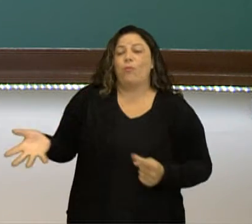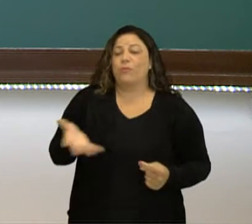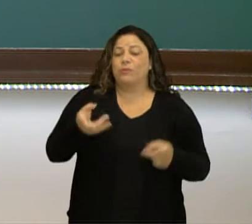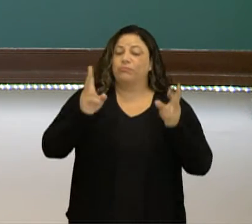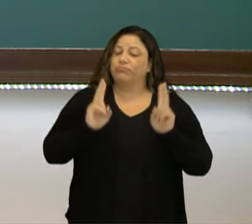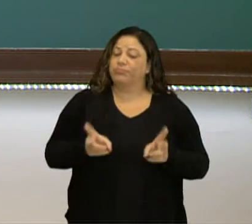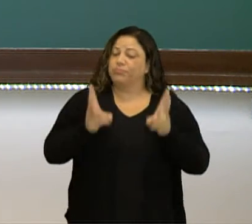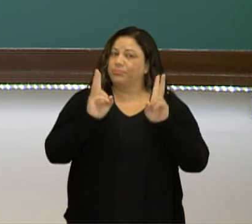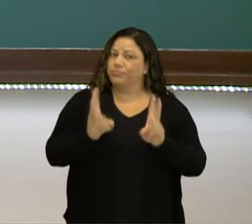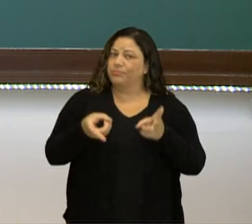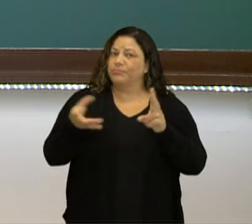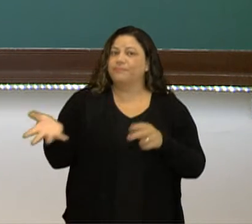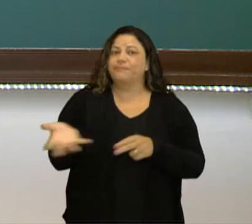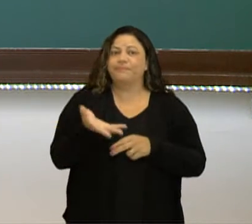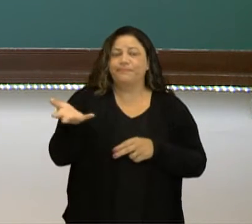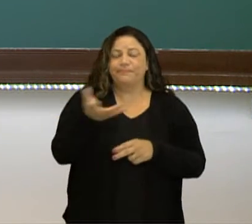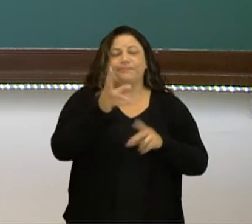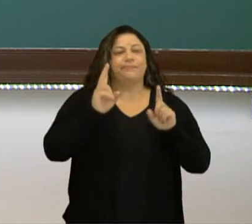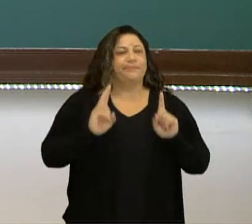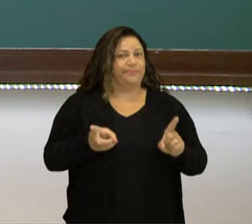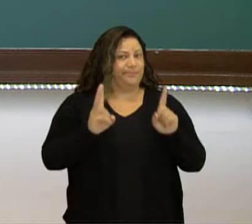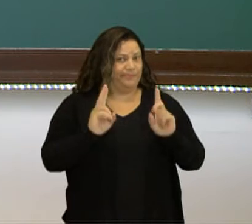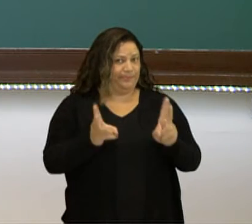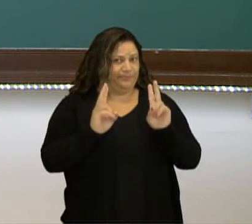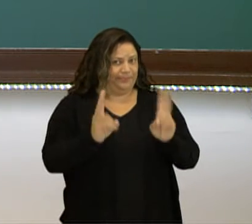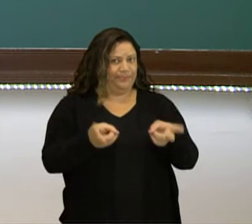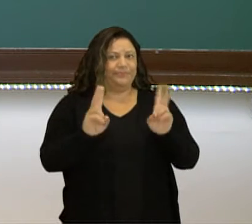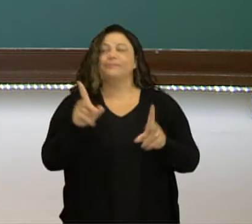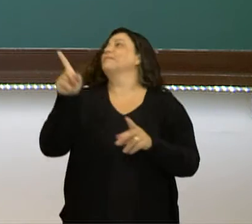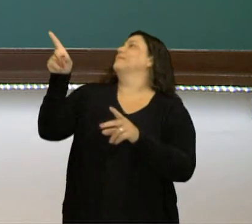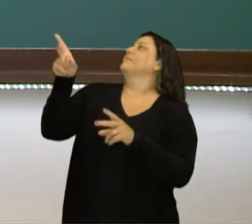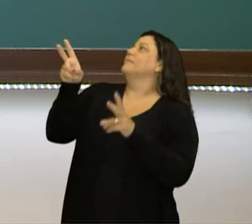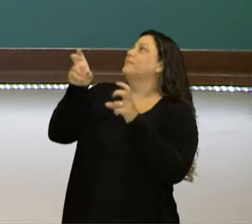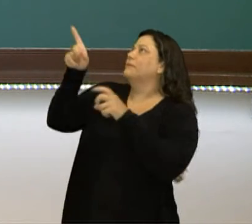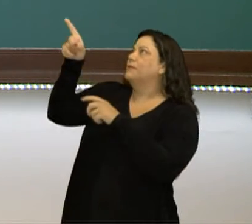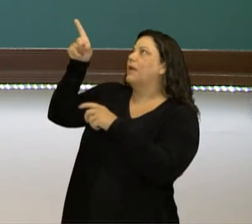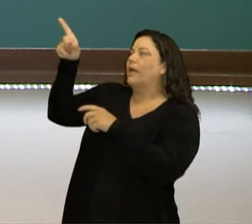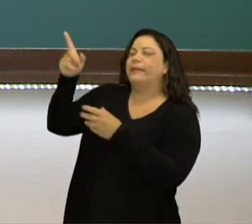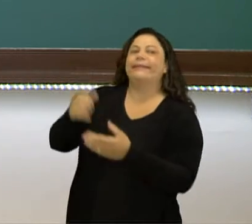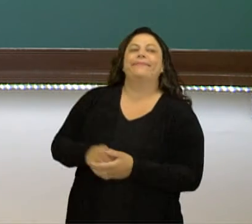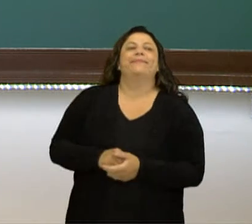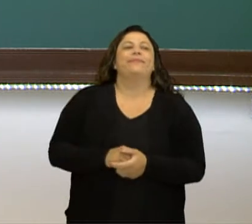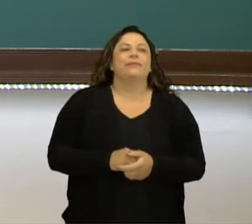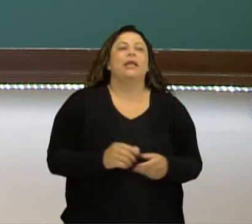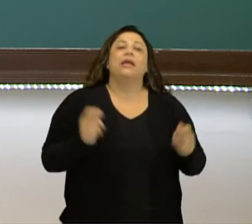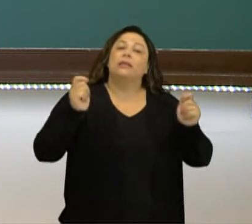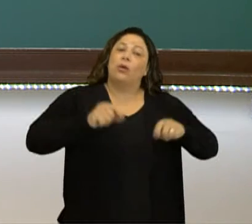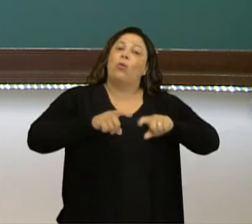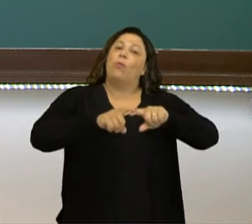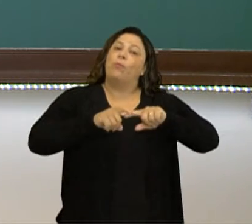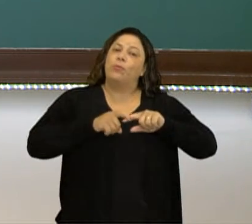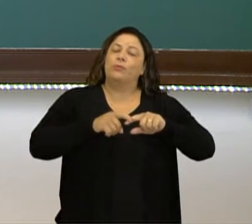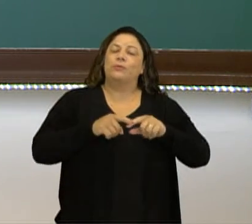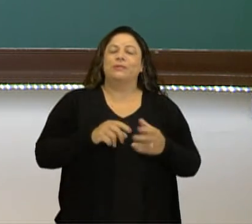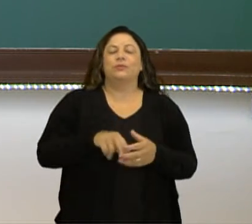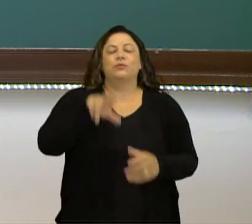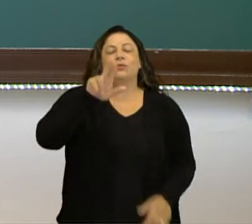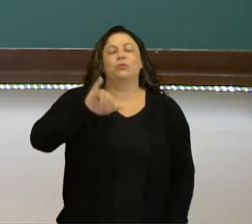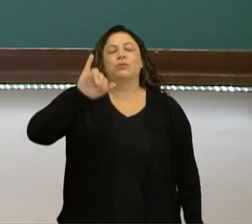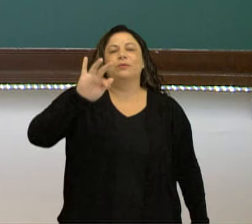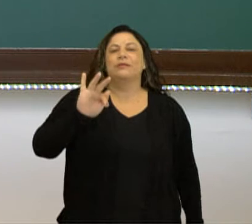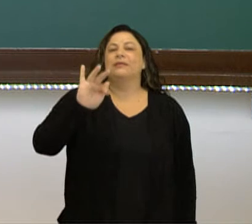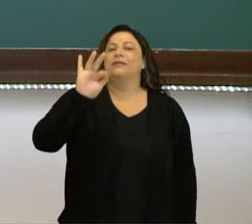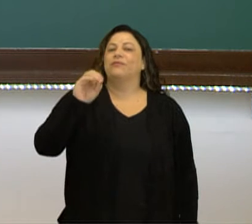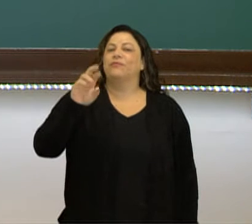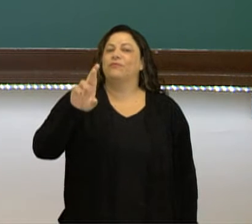constante em relação a esse referencial, certo? E trajetória, no caso, retilínea. Por isso que é o movimento retilíneo uniforme, ok?